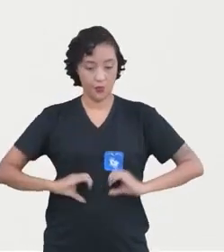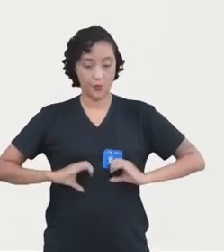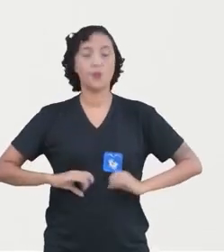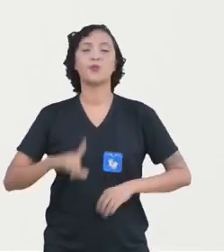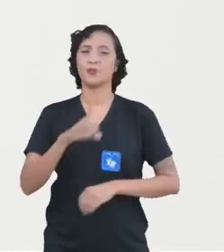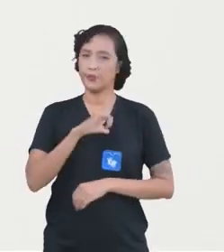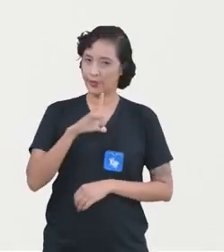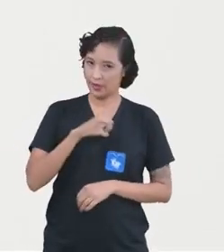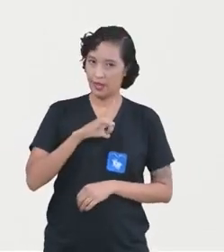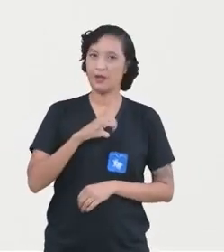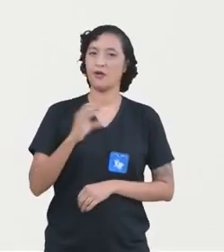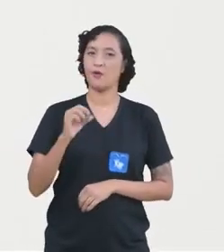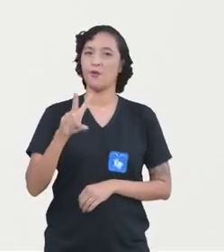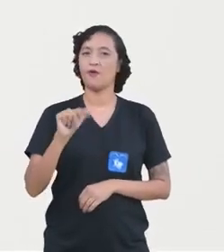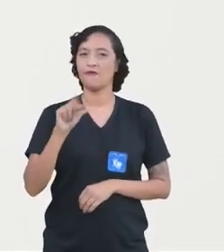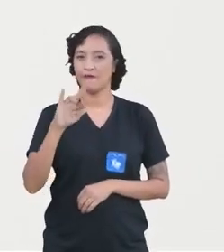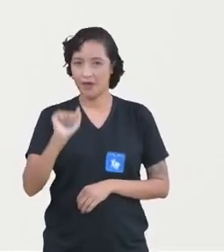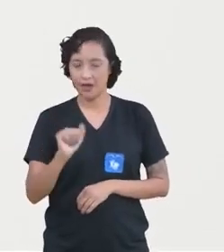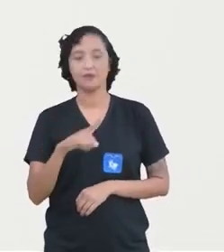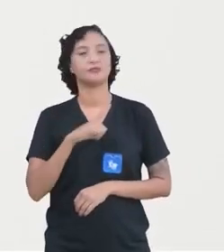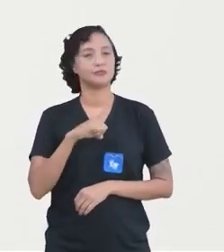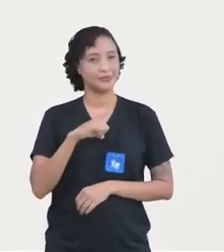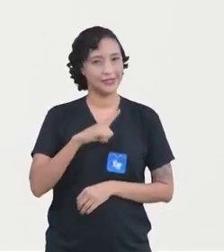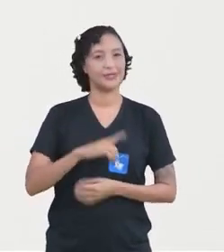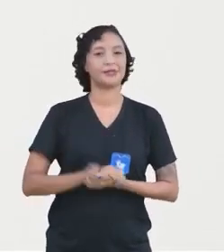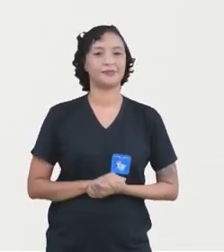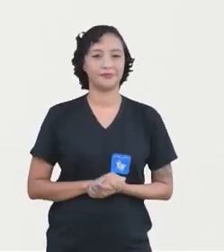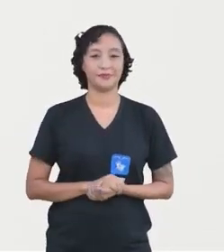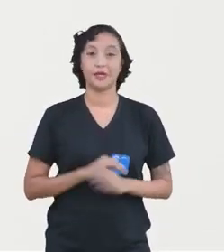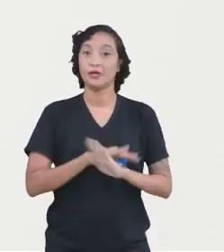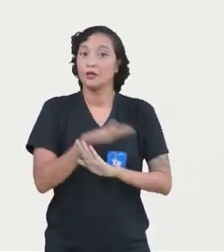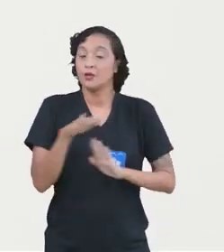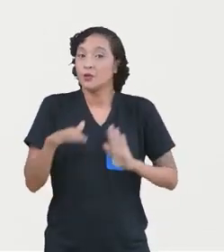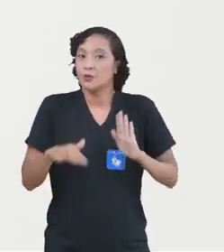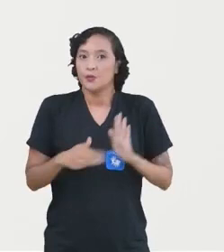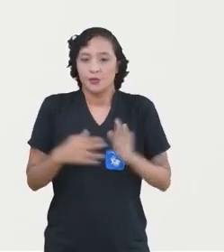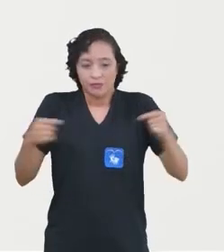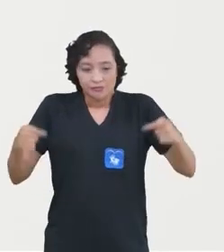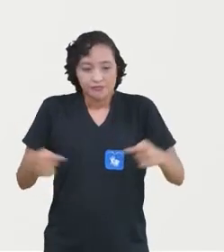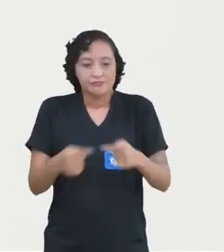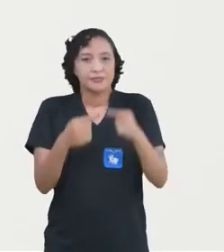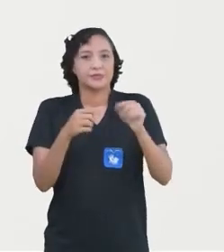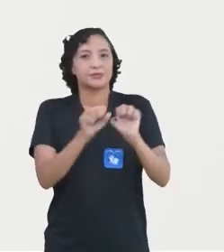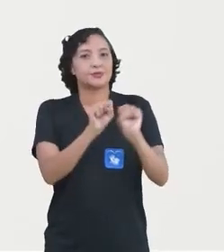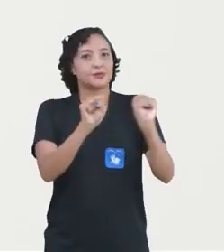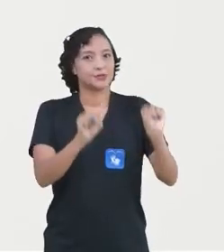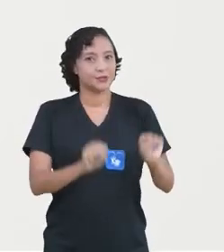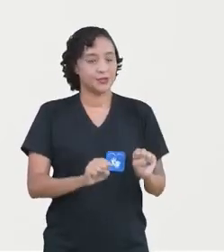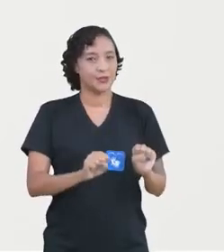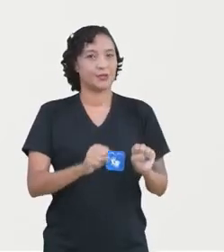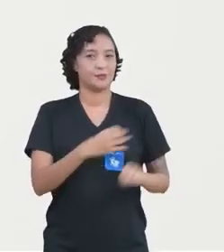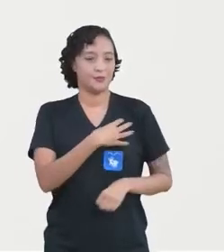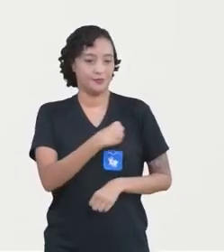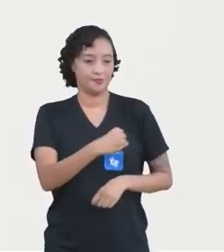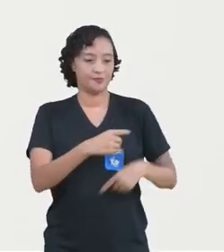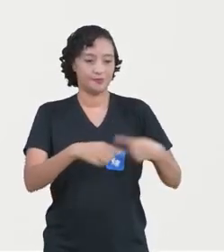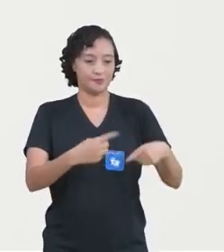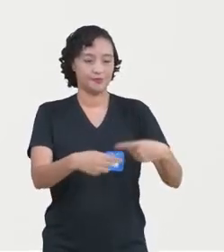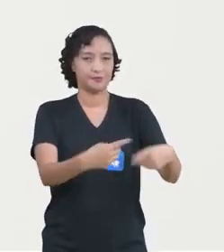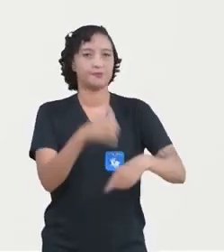ovário. Então, todos esses órgãos aqui apresentam do sistema